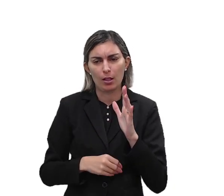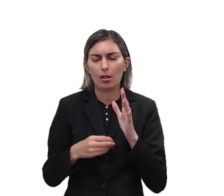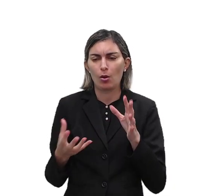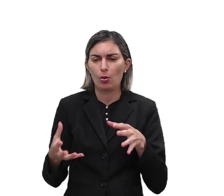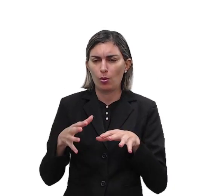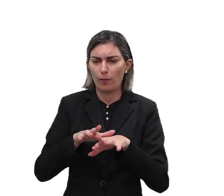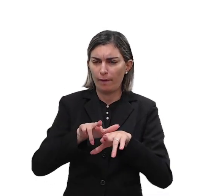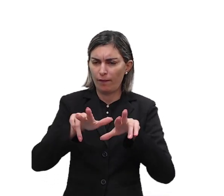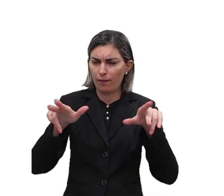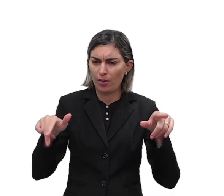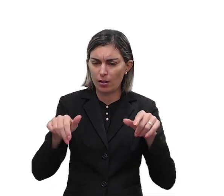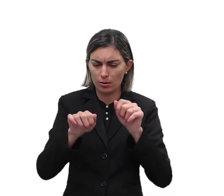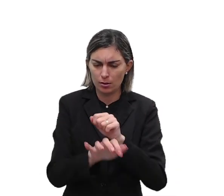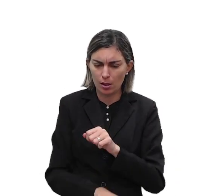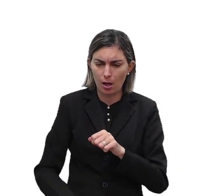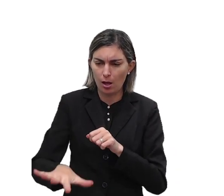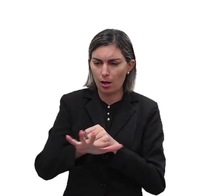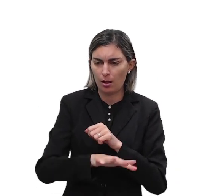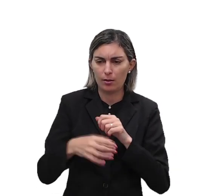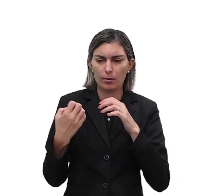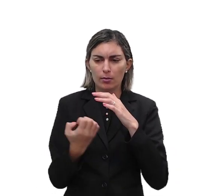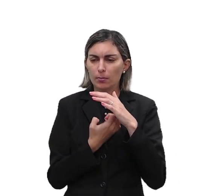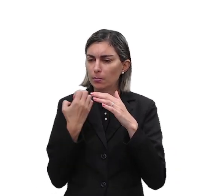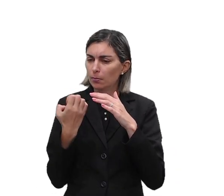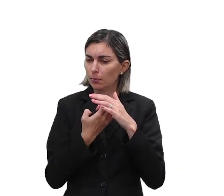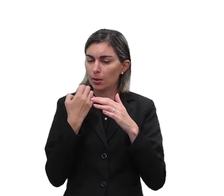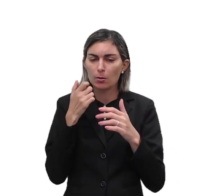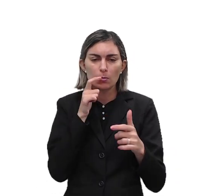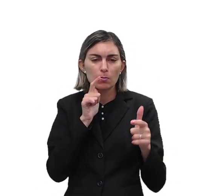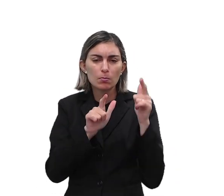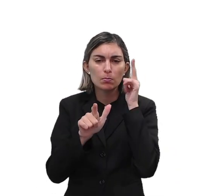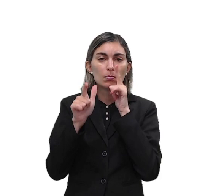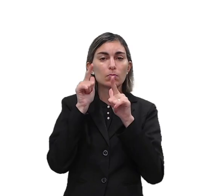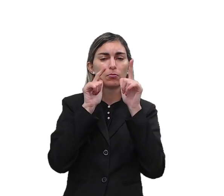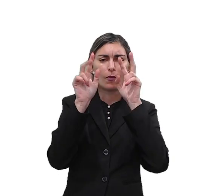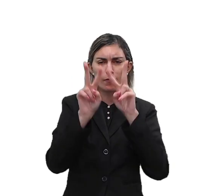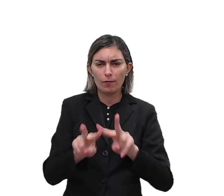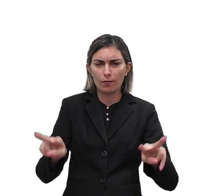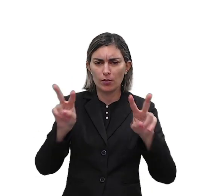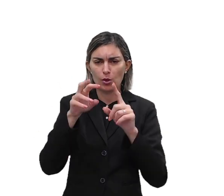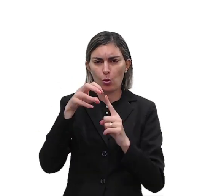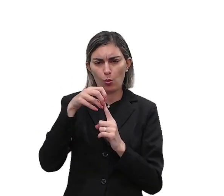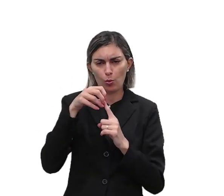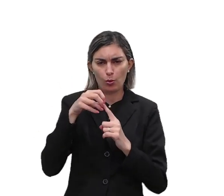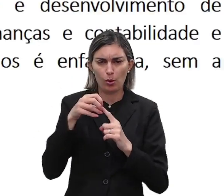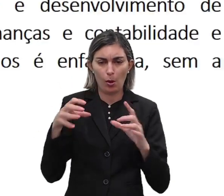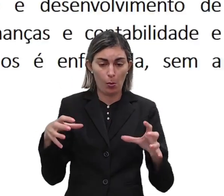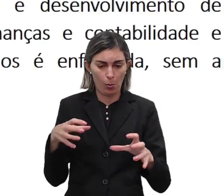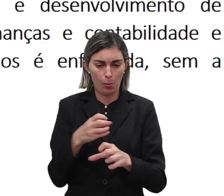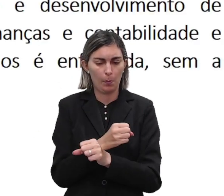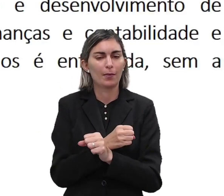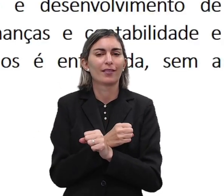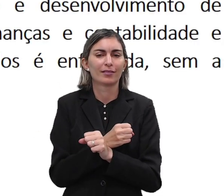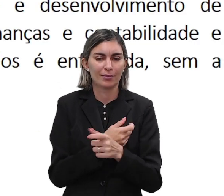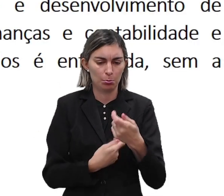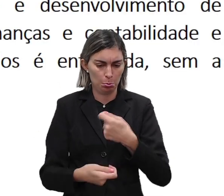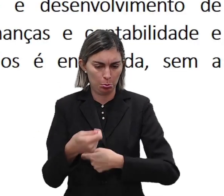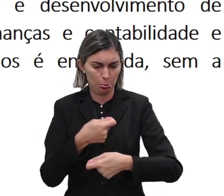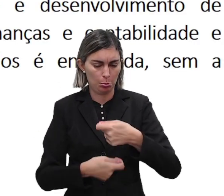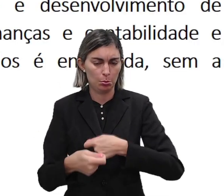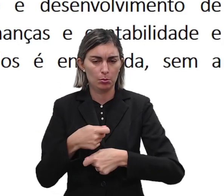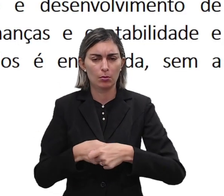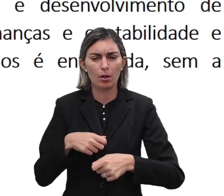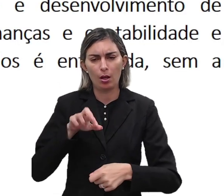integração de diferentes áreas da empresa para alcançar uma visão única e completa do negócio.